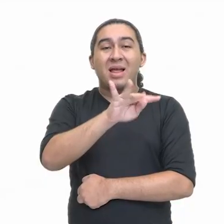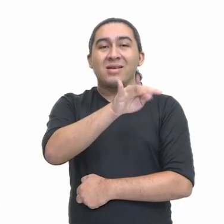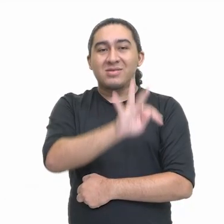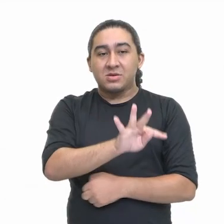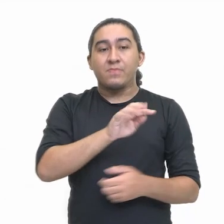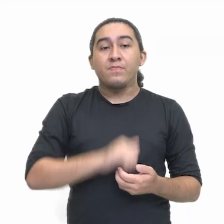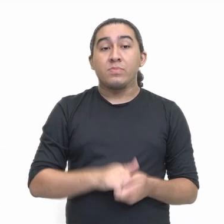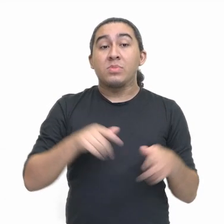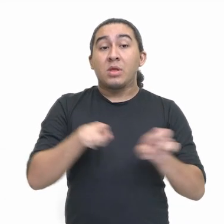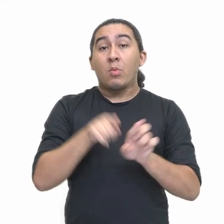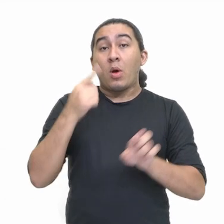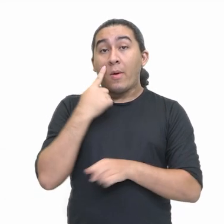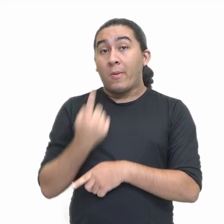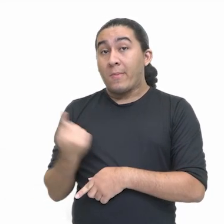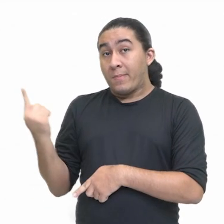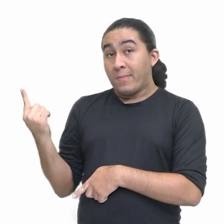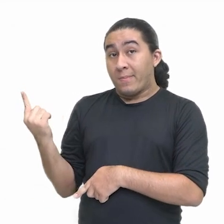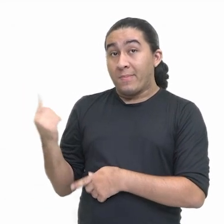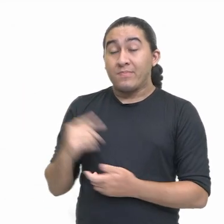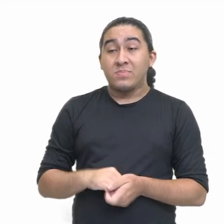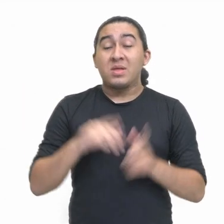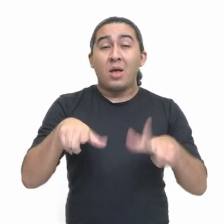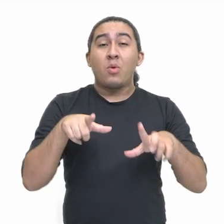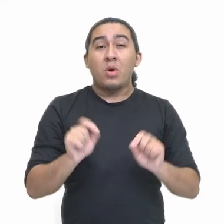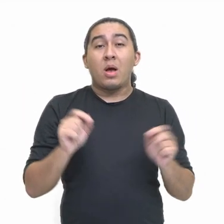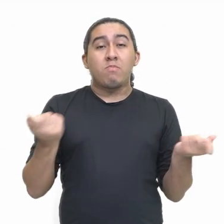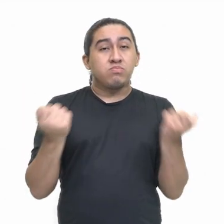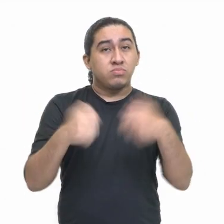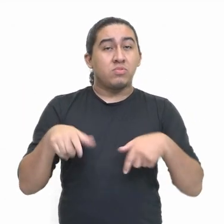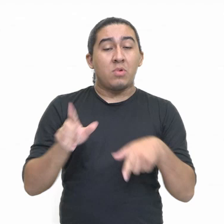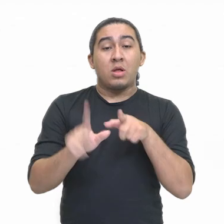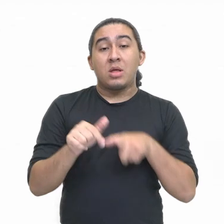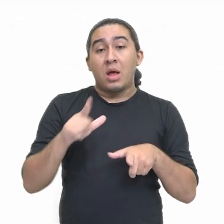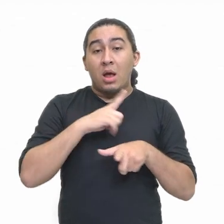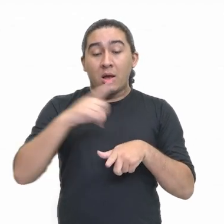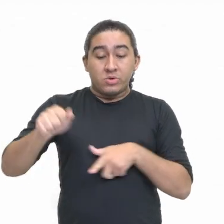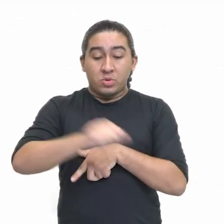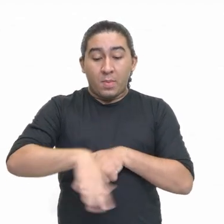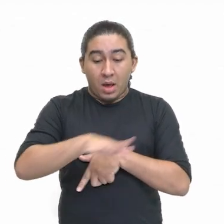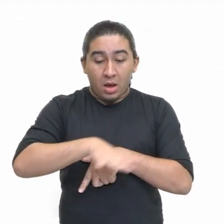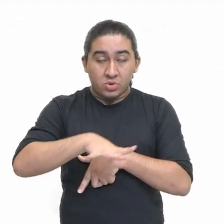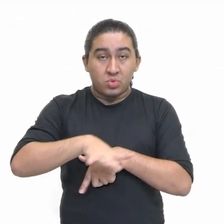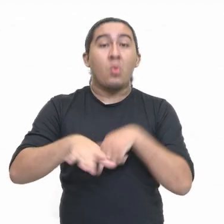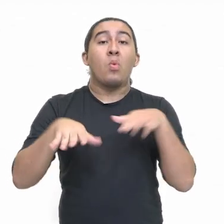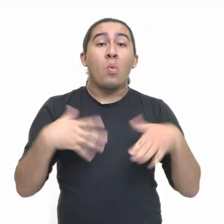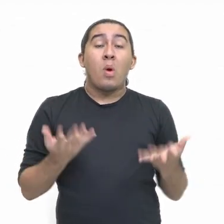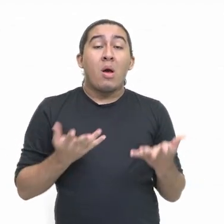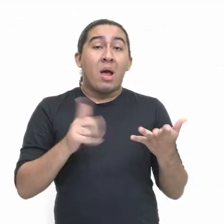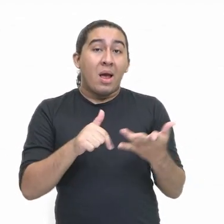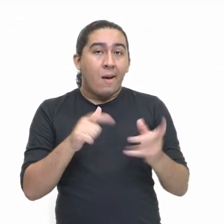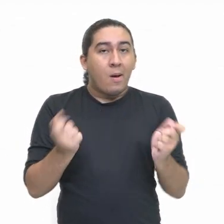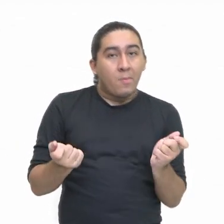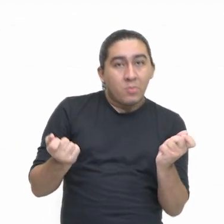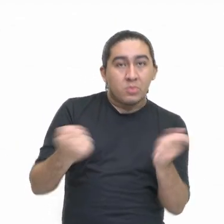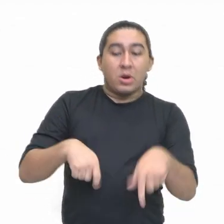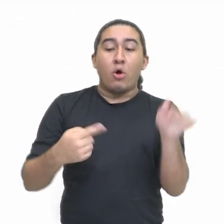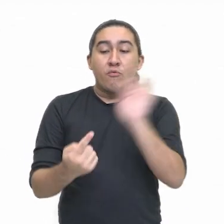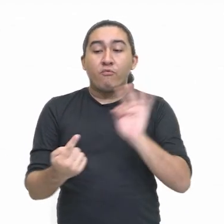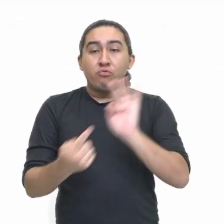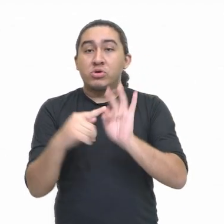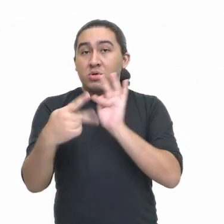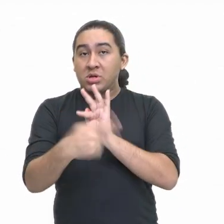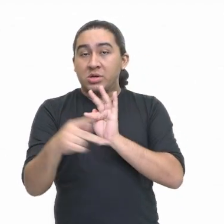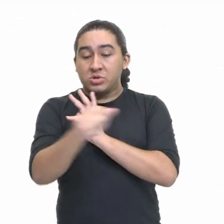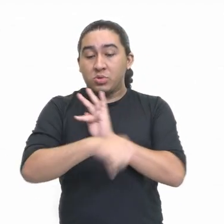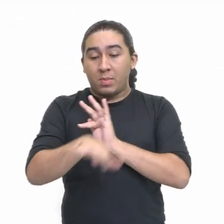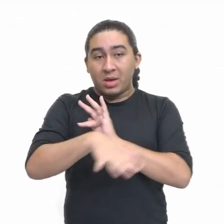nicho ecológico nicho ecológico é o papel ecológico de uma espécie numa comunidade o nicho ecológico inclui